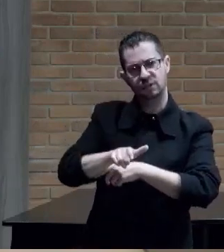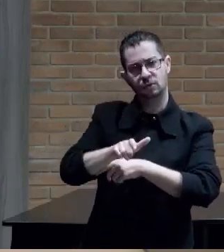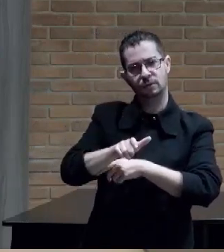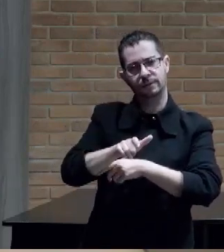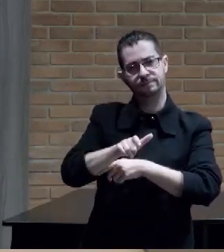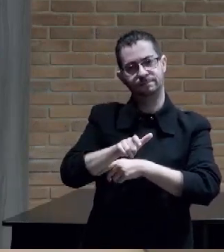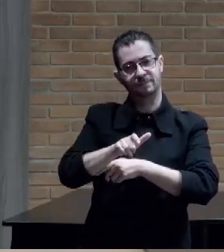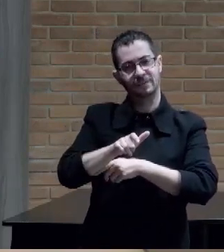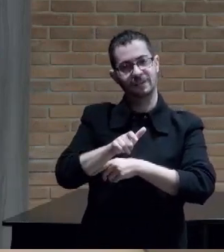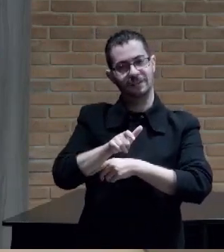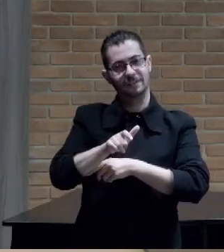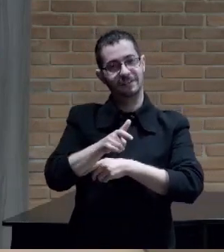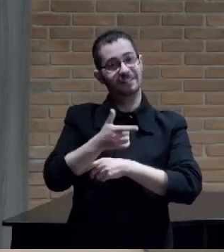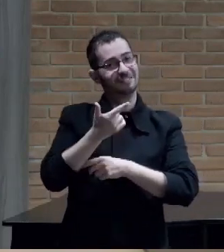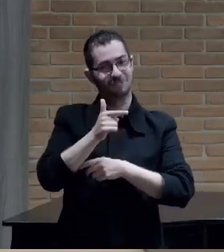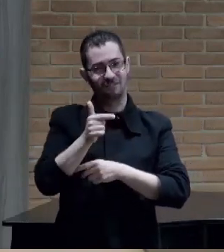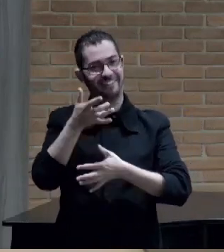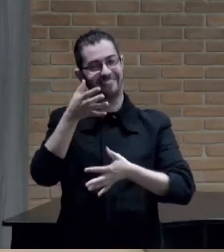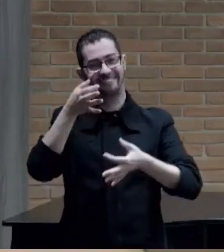injusta.